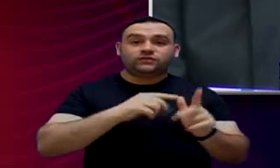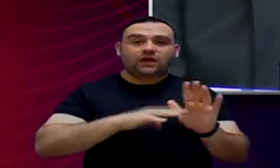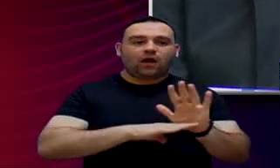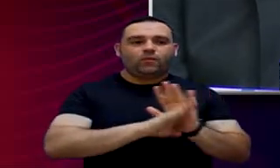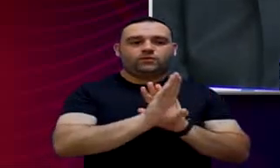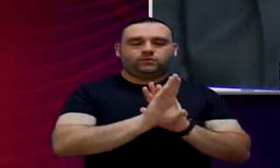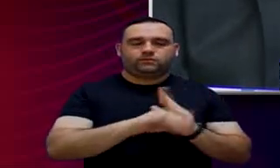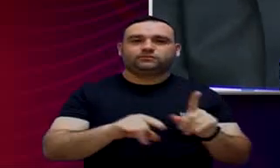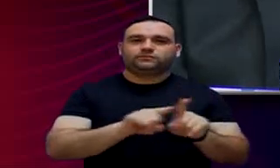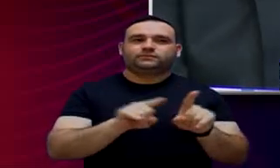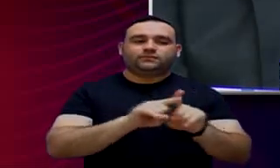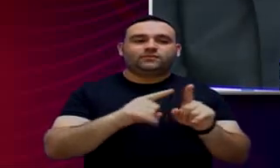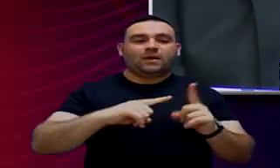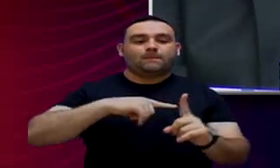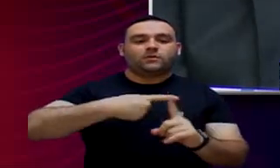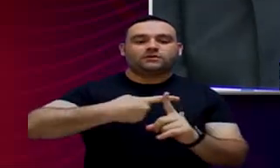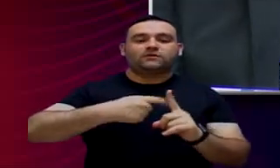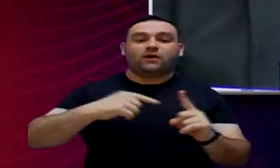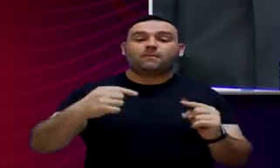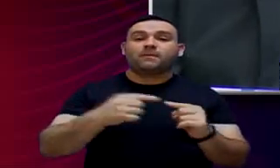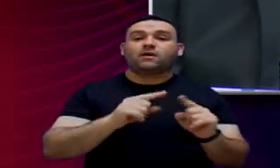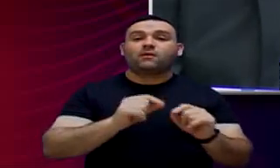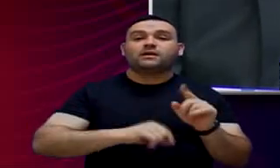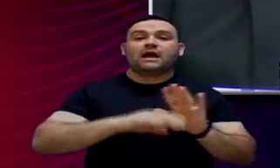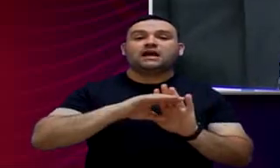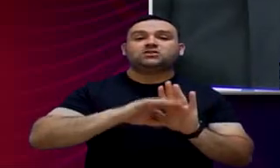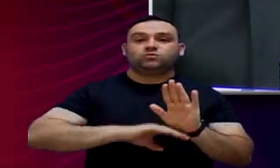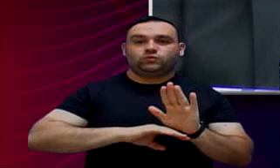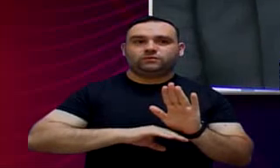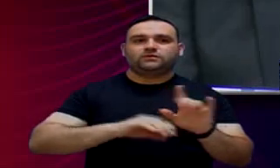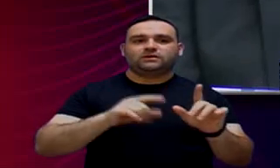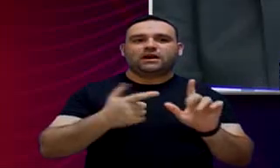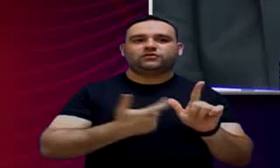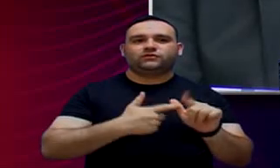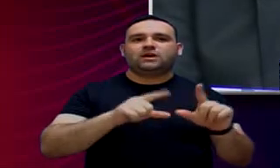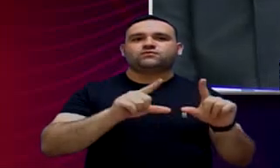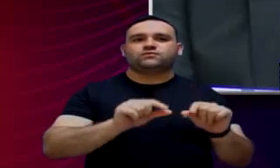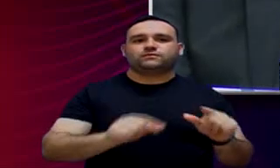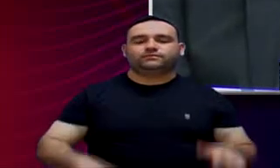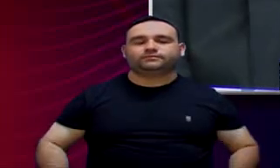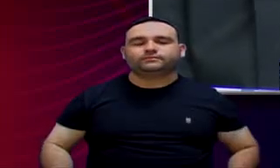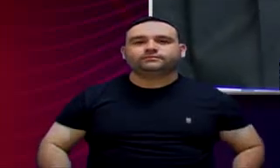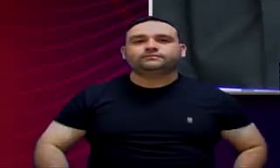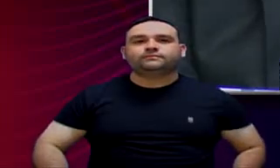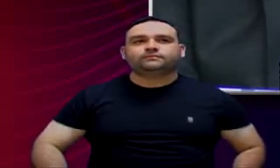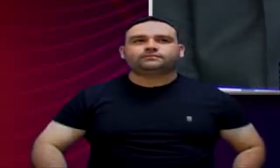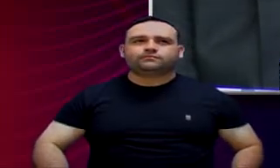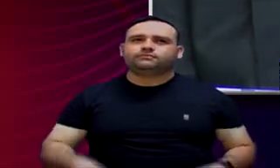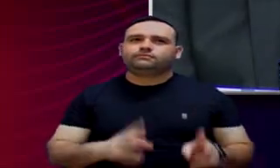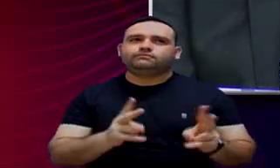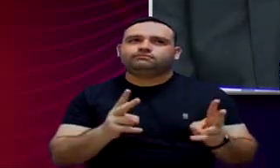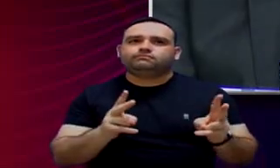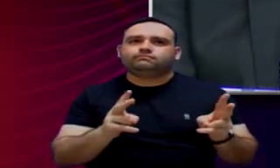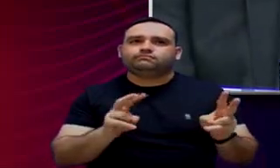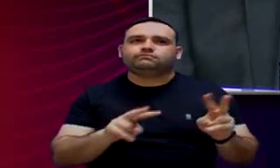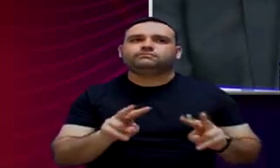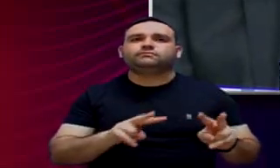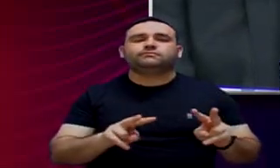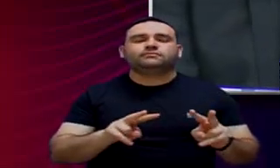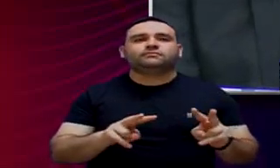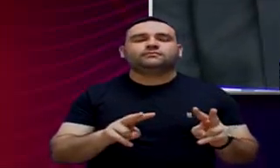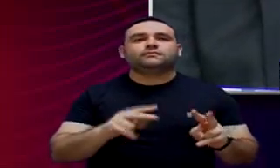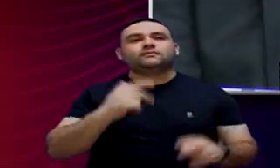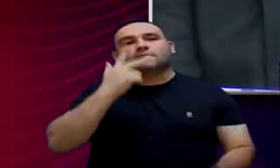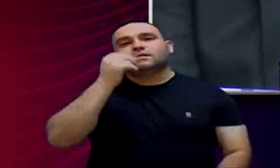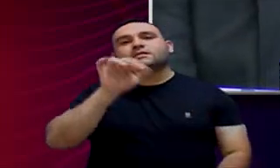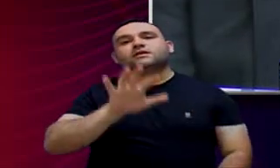e o resultado nominal positivo indica que diminuiu tá diminuindo a dívida é mesmo assim olhando mas mesmo assim